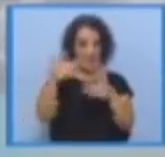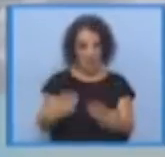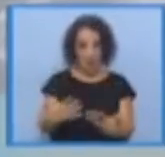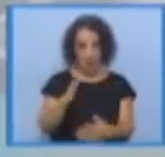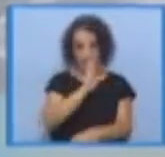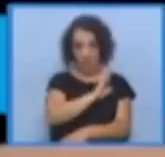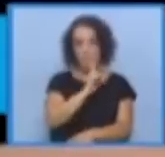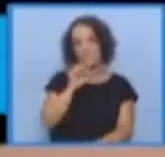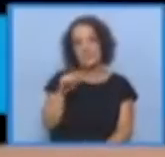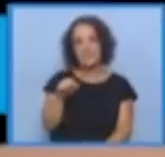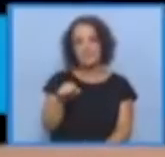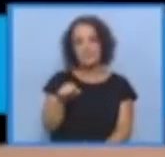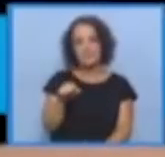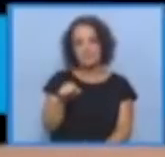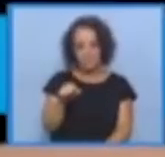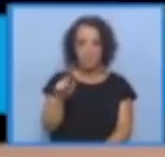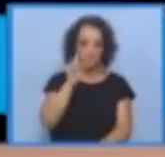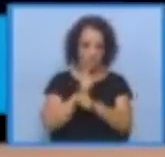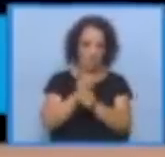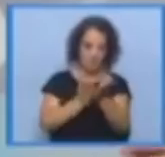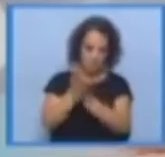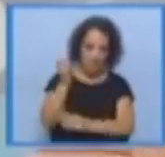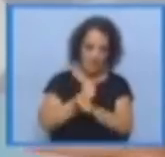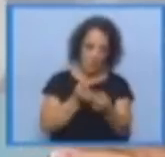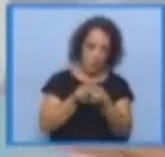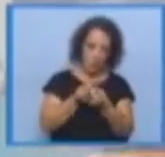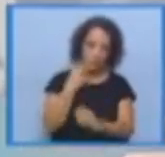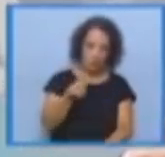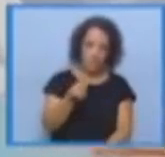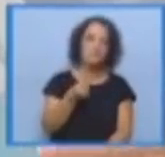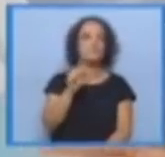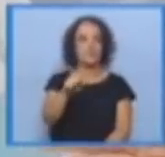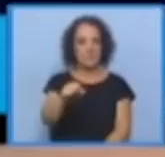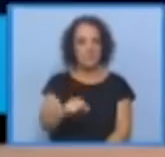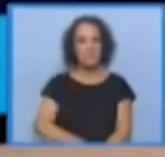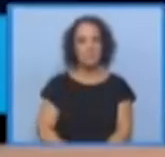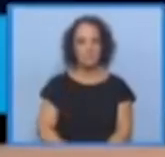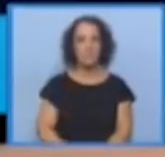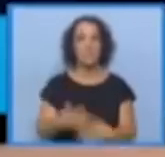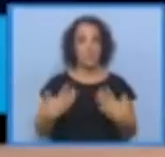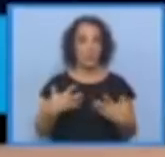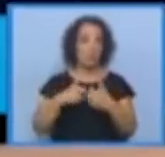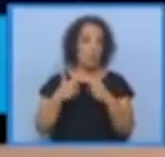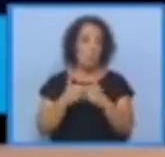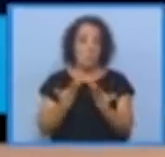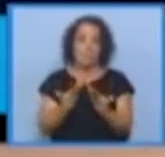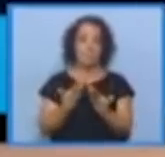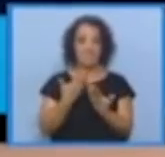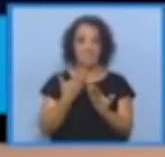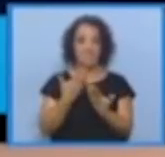está isso. A manter esse trabalho de proximidade com os jovens. Hoje os problemas são globais,